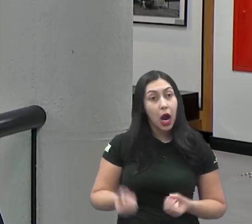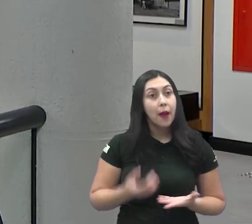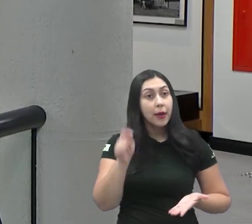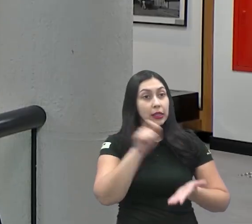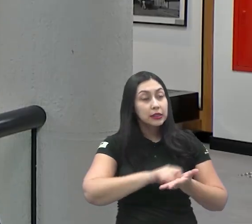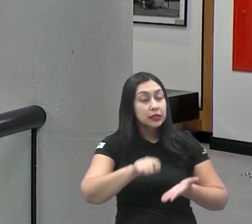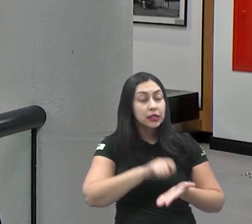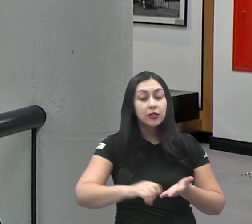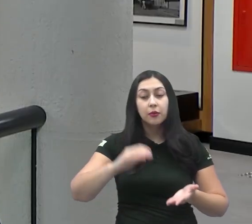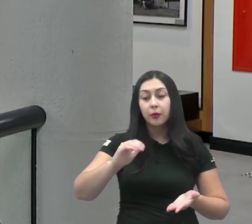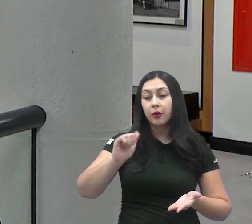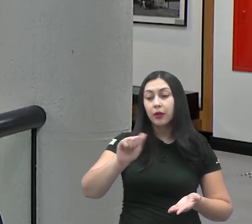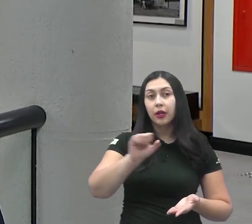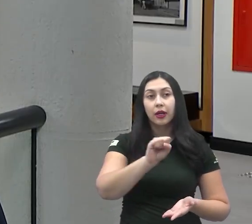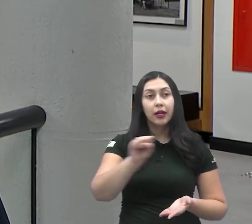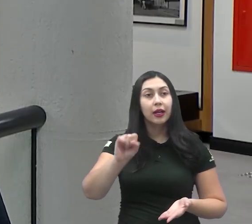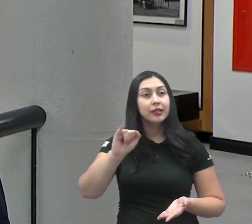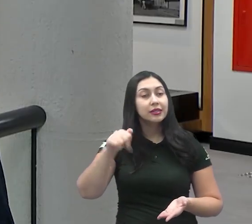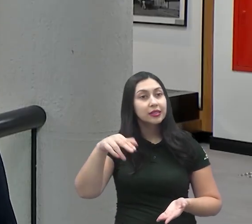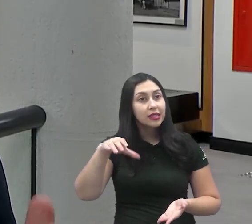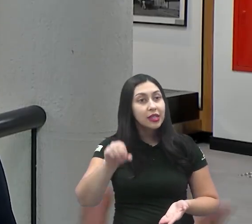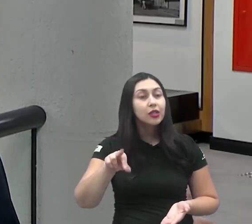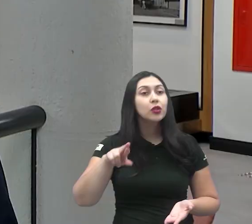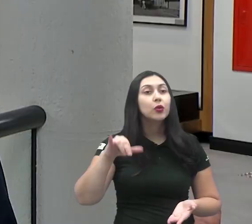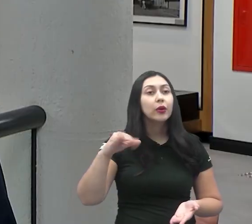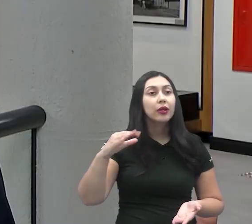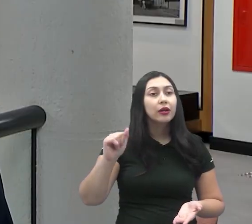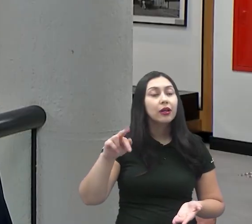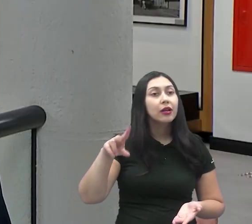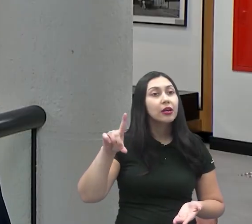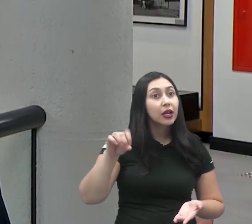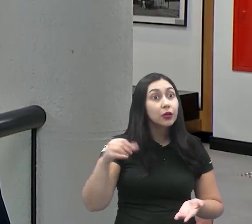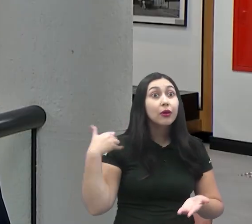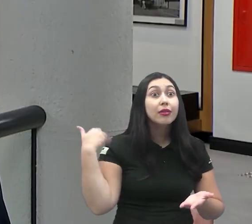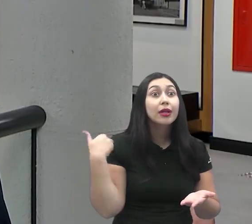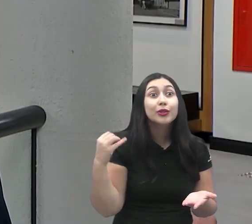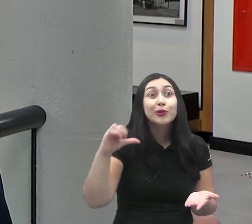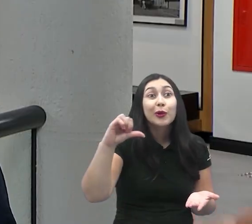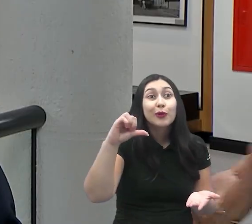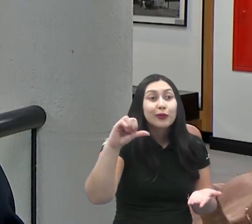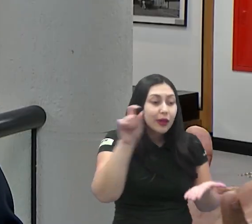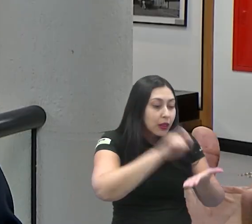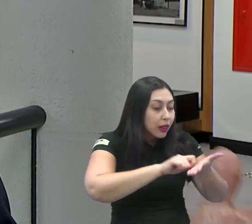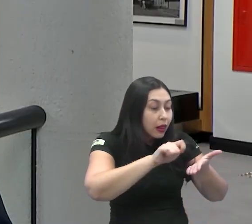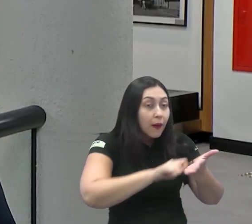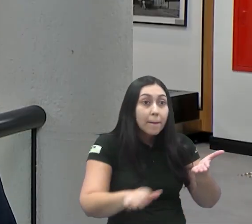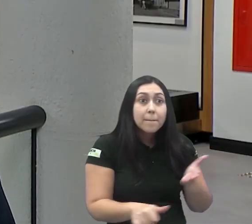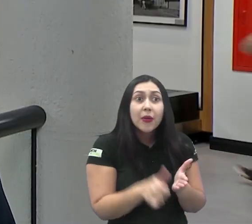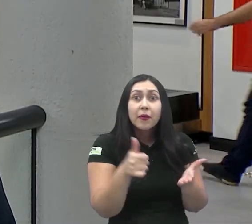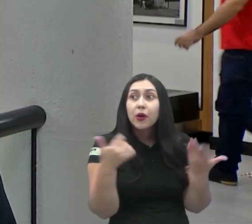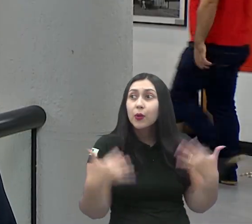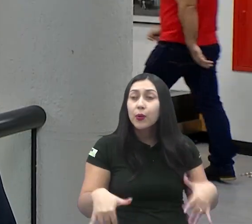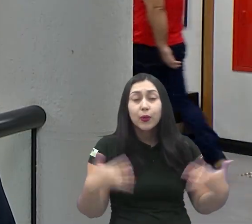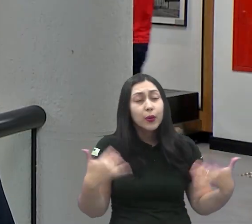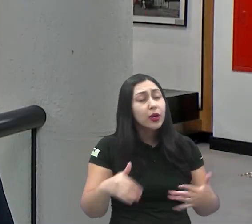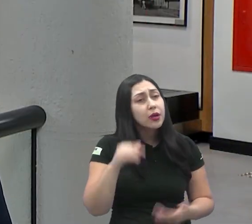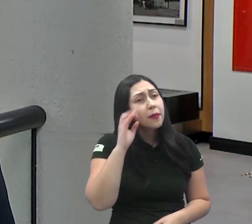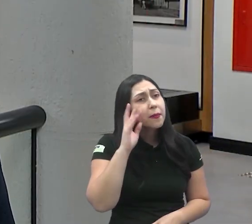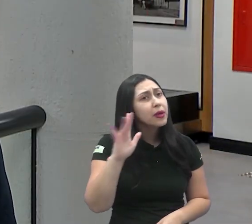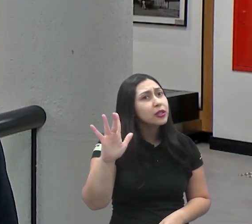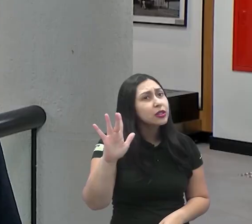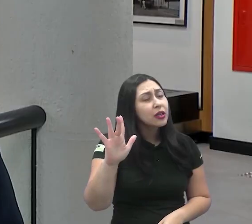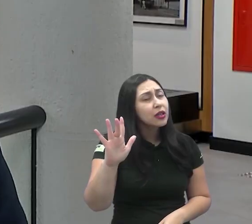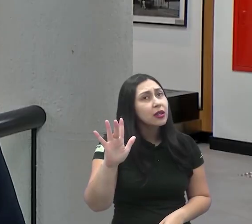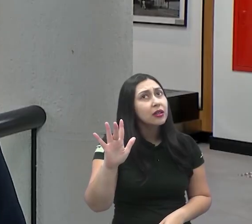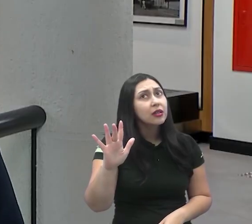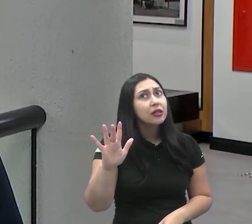escrito por Cassiano Ricardo, que é um grande patrimônio cultural de São José, foi aos 9 anos de idade. Imagine se um